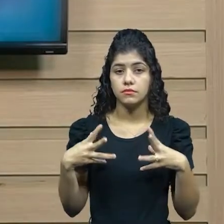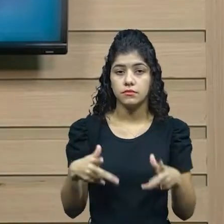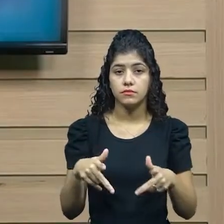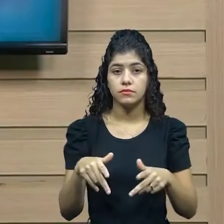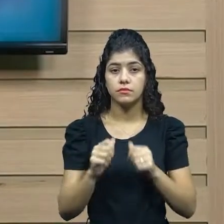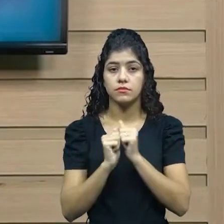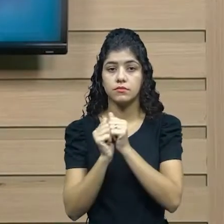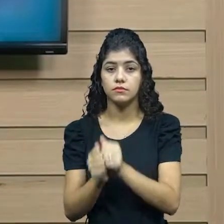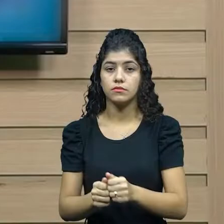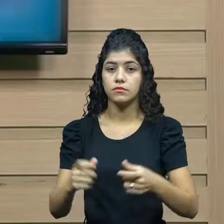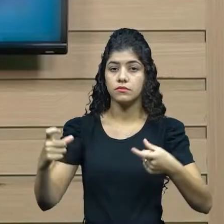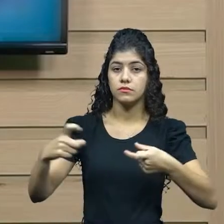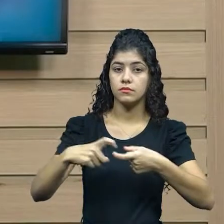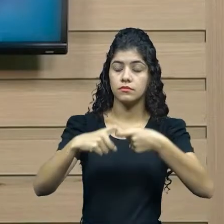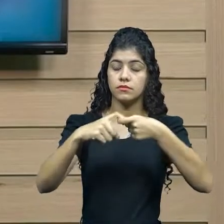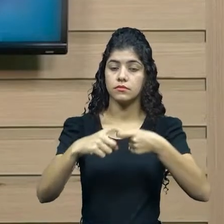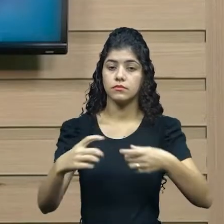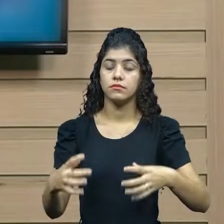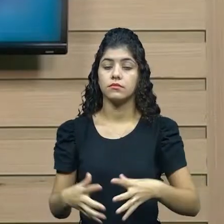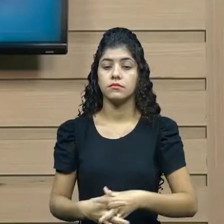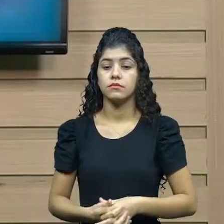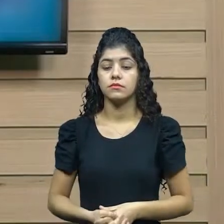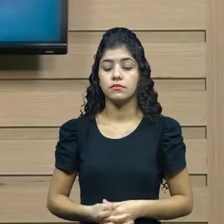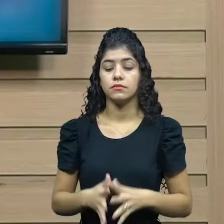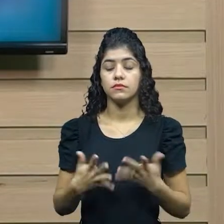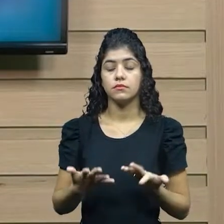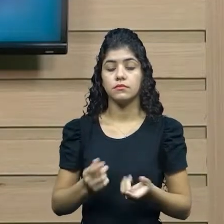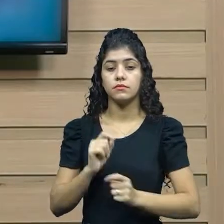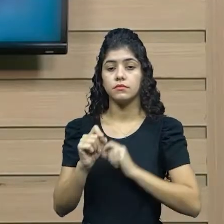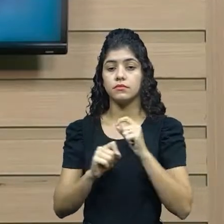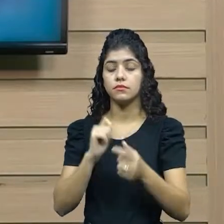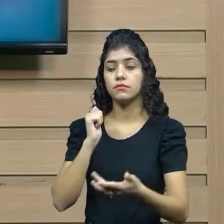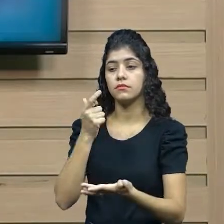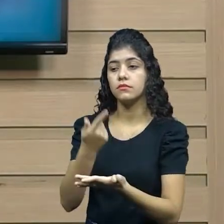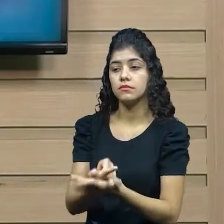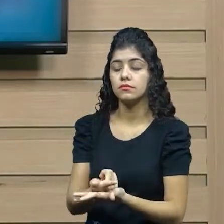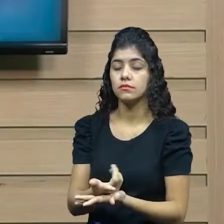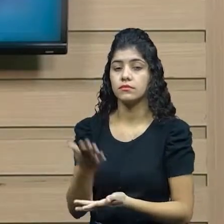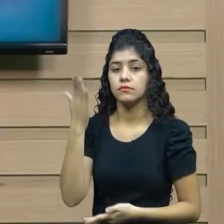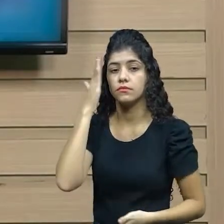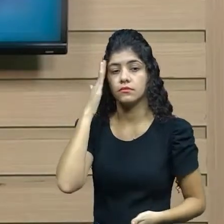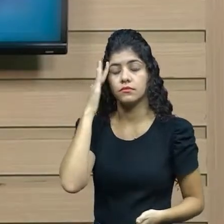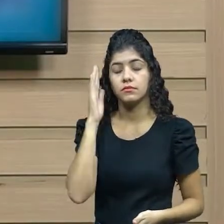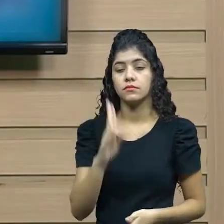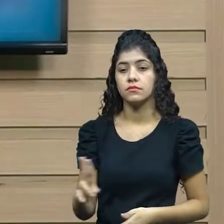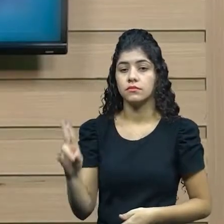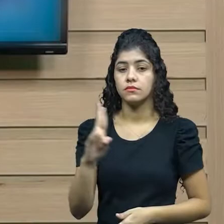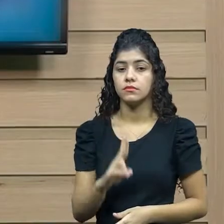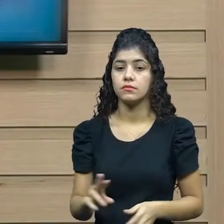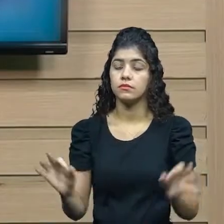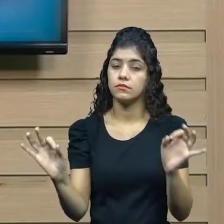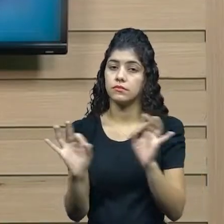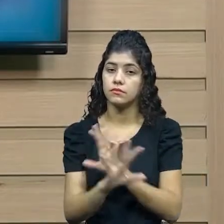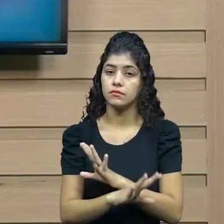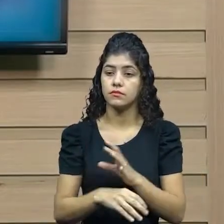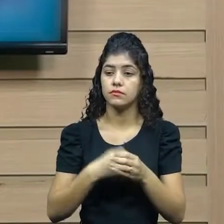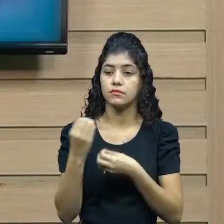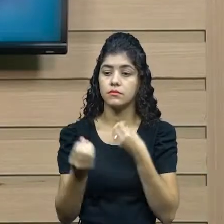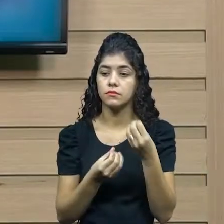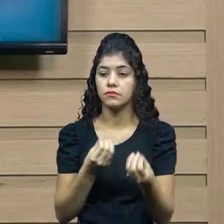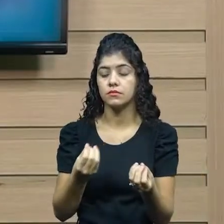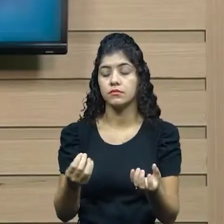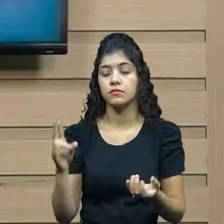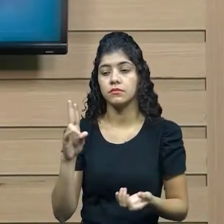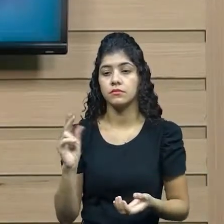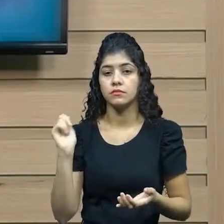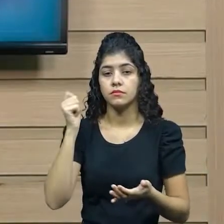tudo conectado. Então, eu comprar esse aqui, eu vou entender que eu vou usar ele, ele vai acabar, e como é que eu faço para repor,